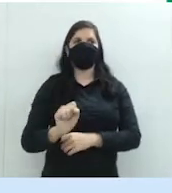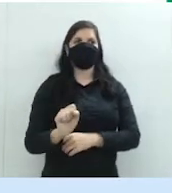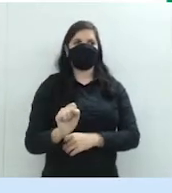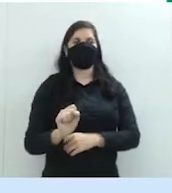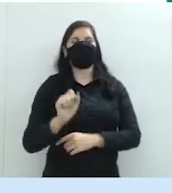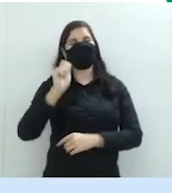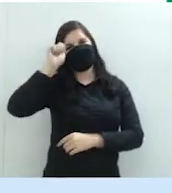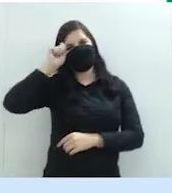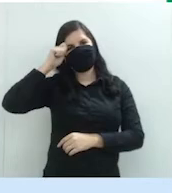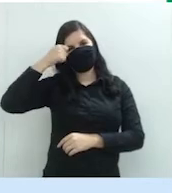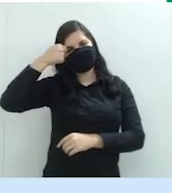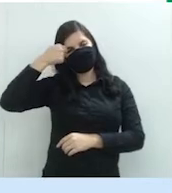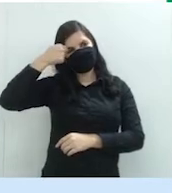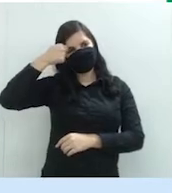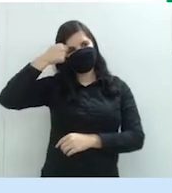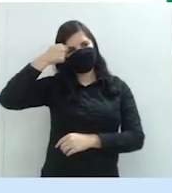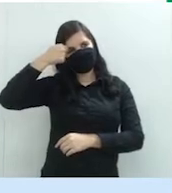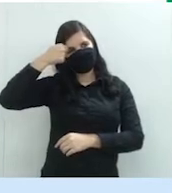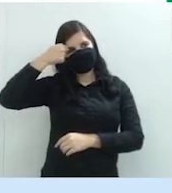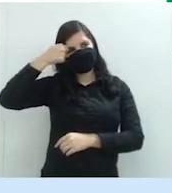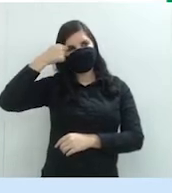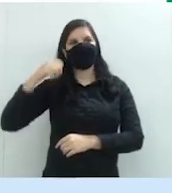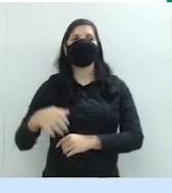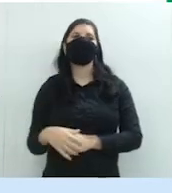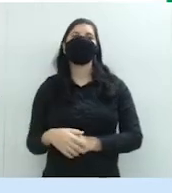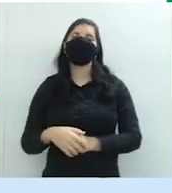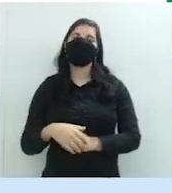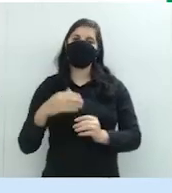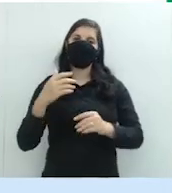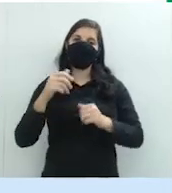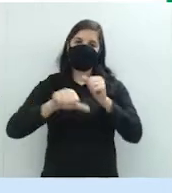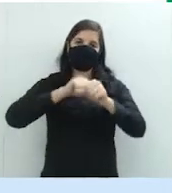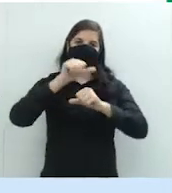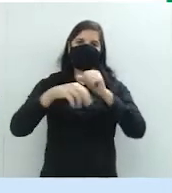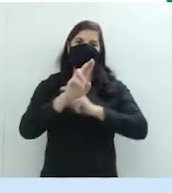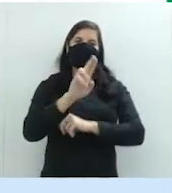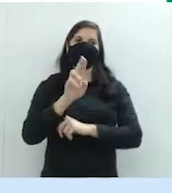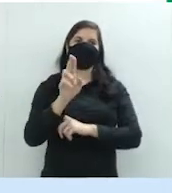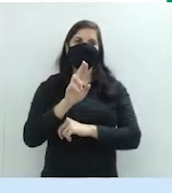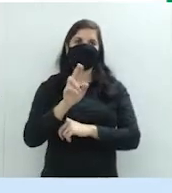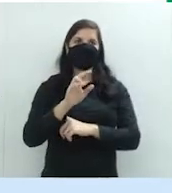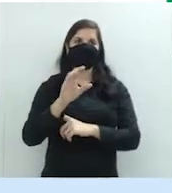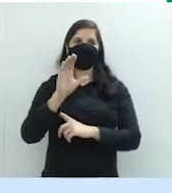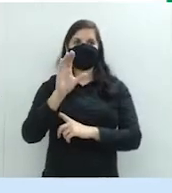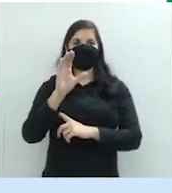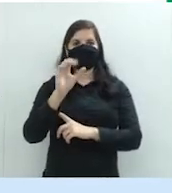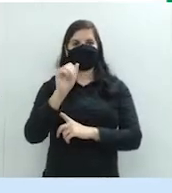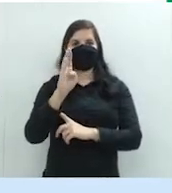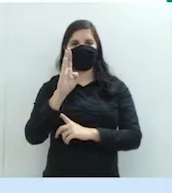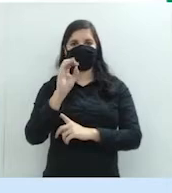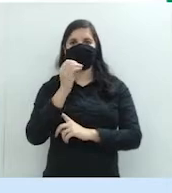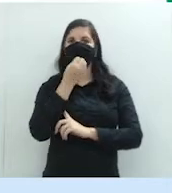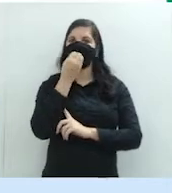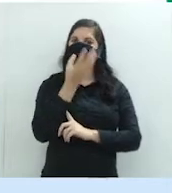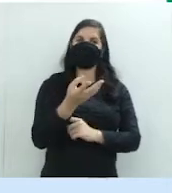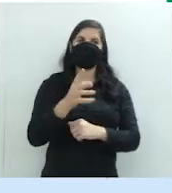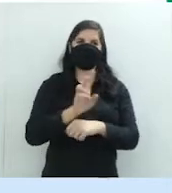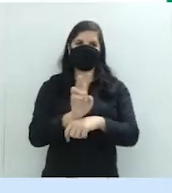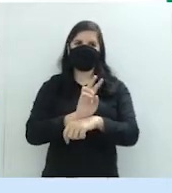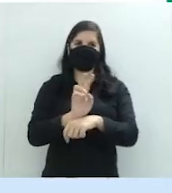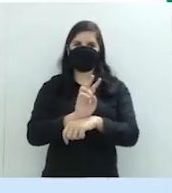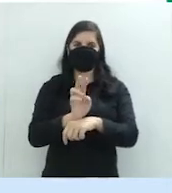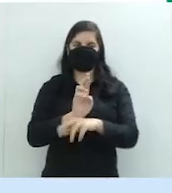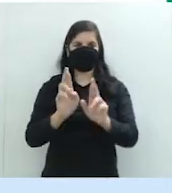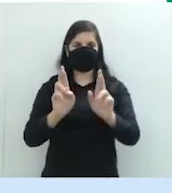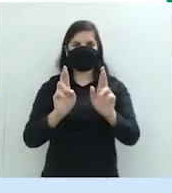sul do continente africano, que passou a ser chamado Cabo da Boa